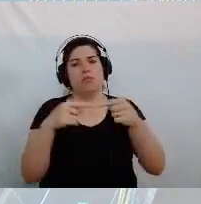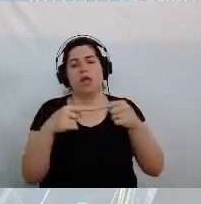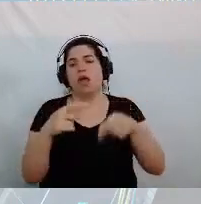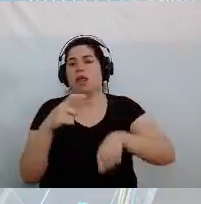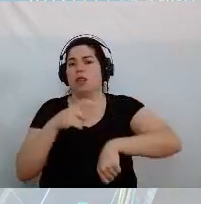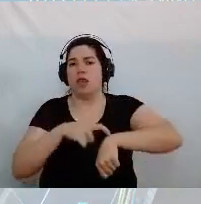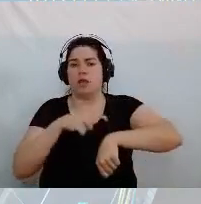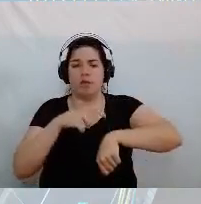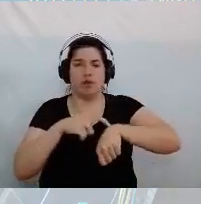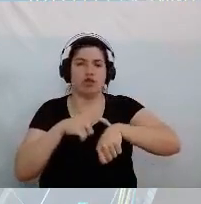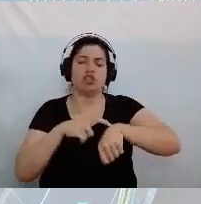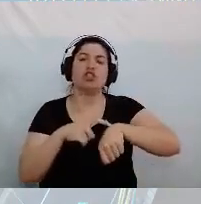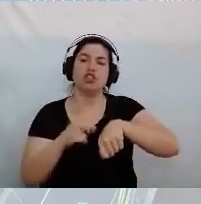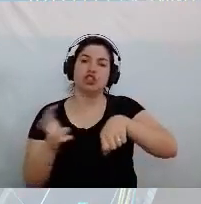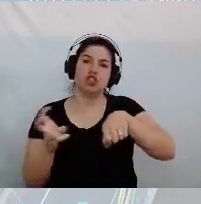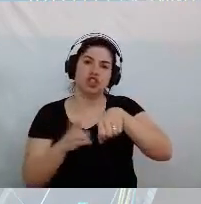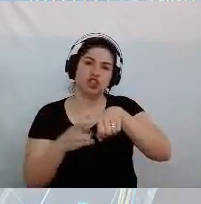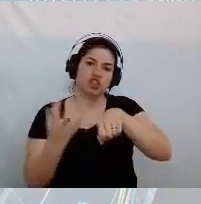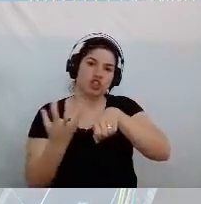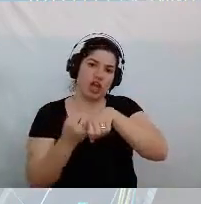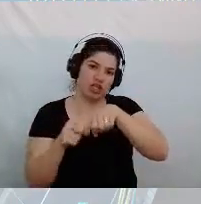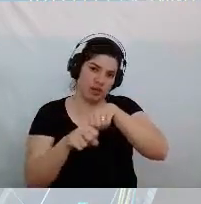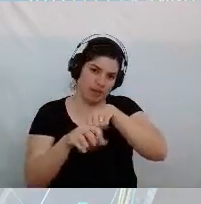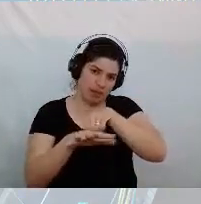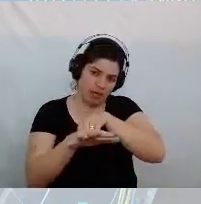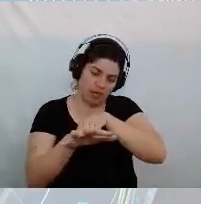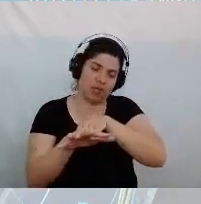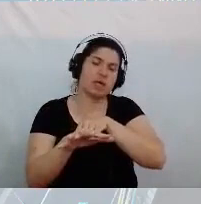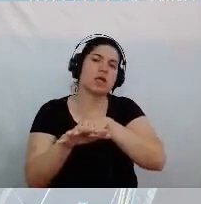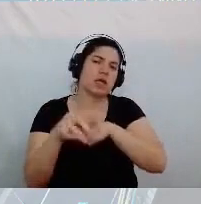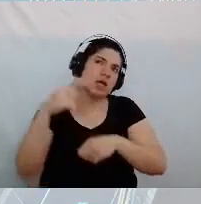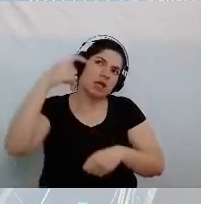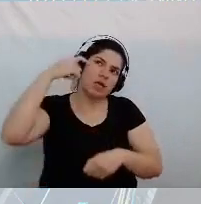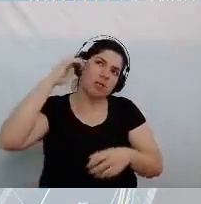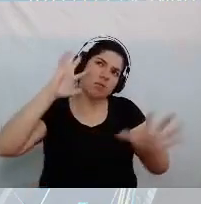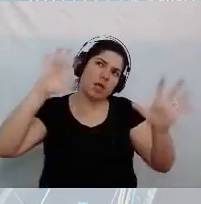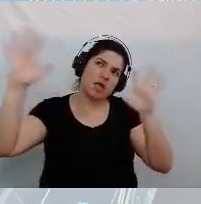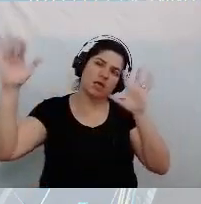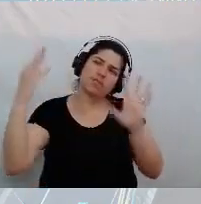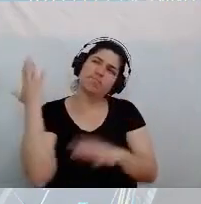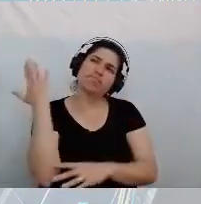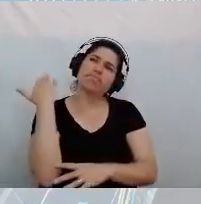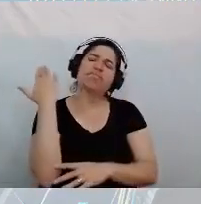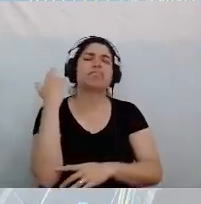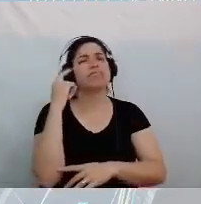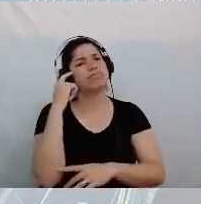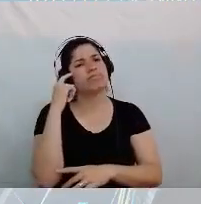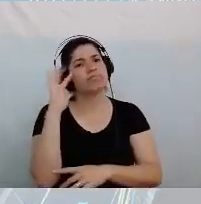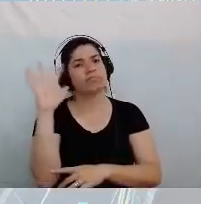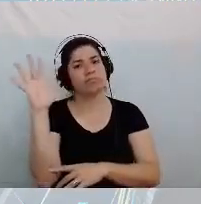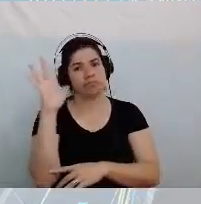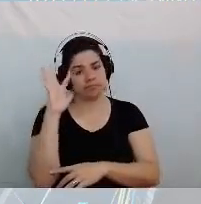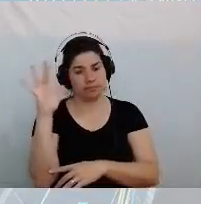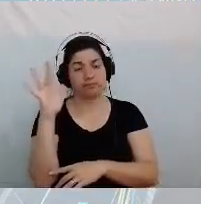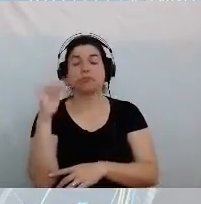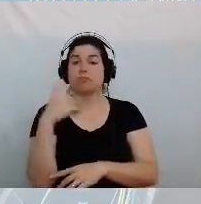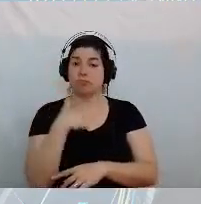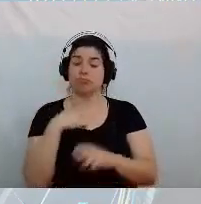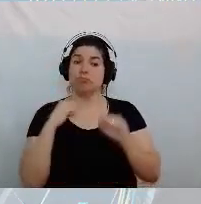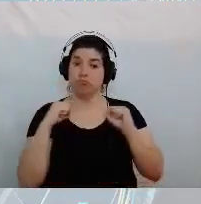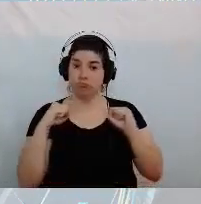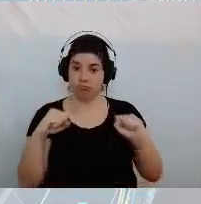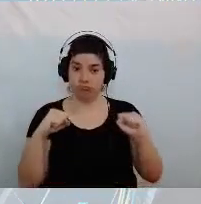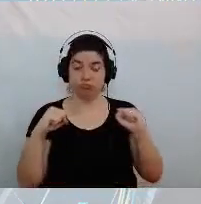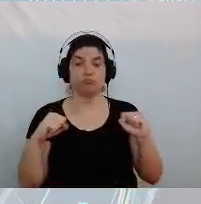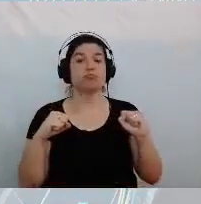não certo eh eu tava falando outro dia sobre isso e pensando bastante sobre isso cara eh eu posso pedir para PR